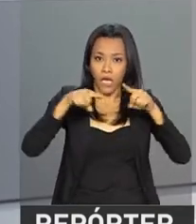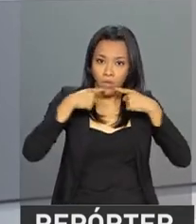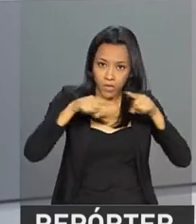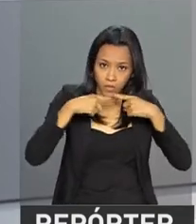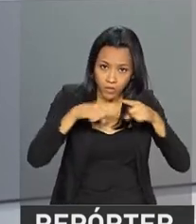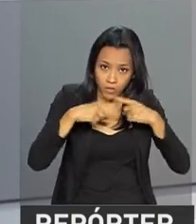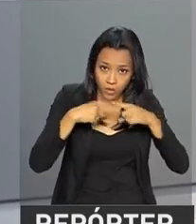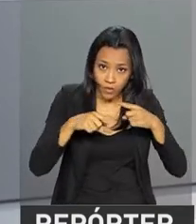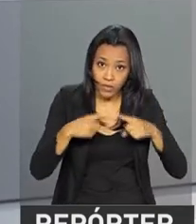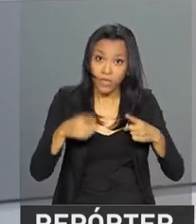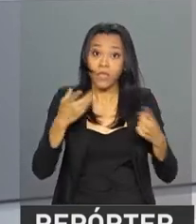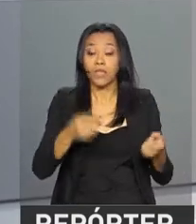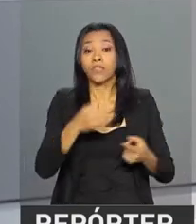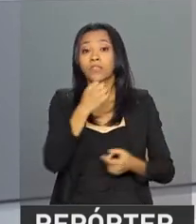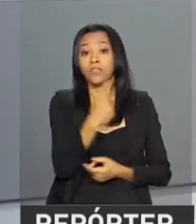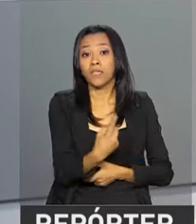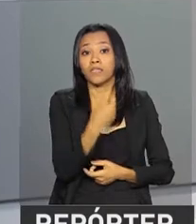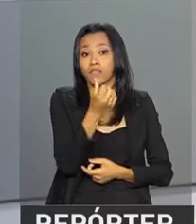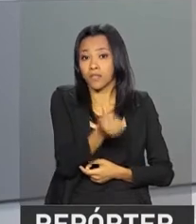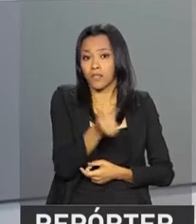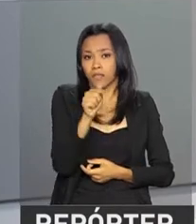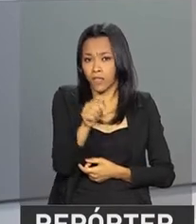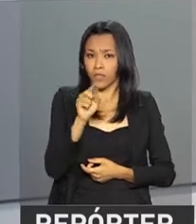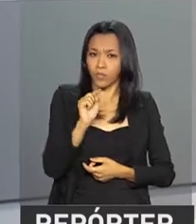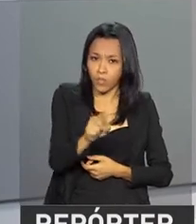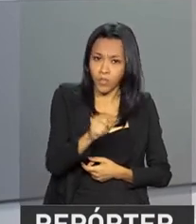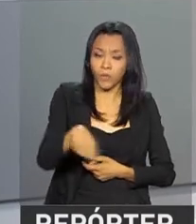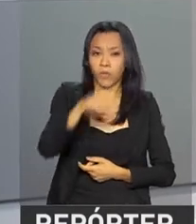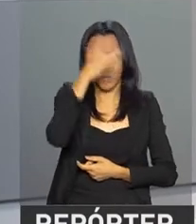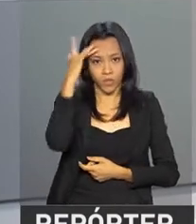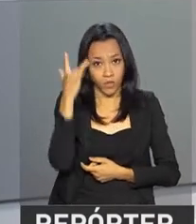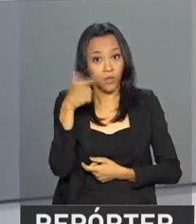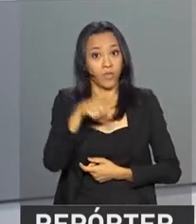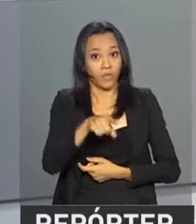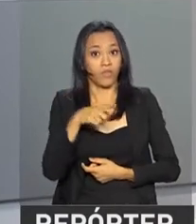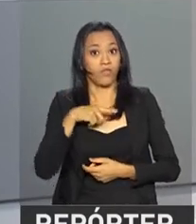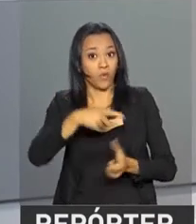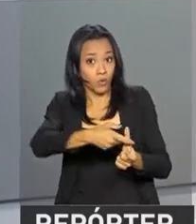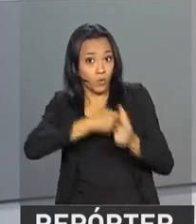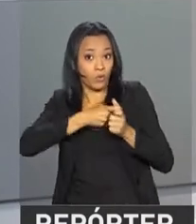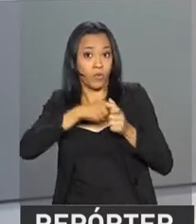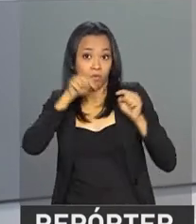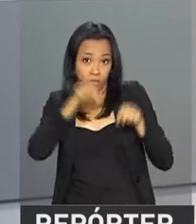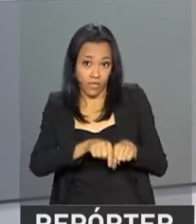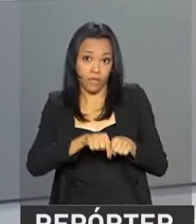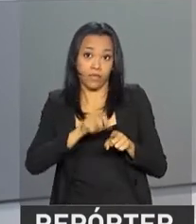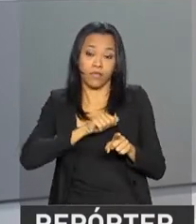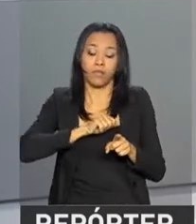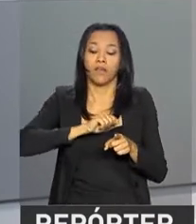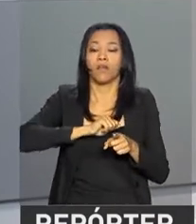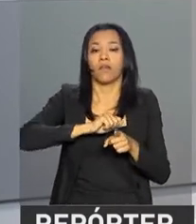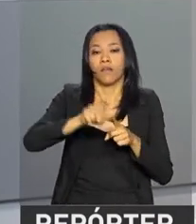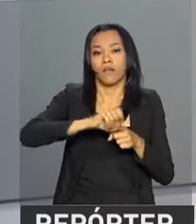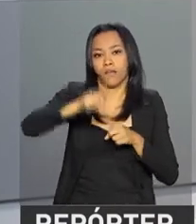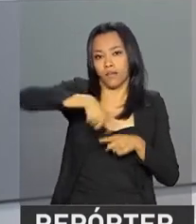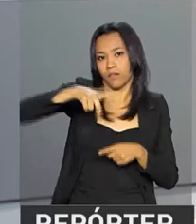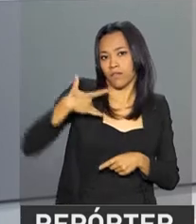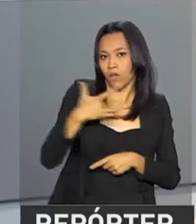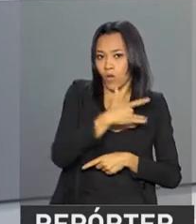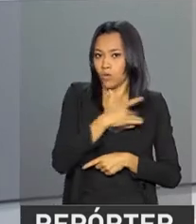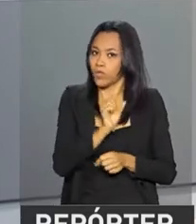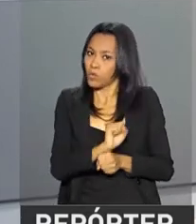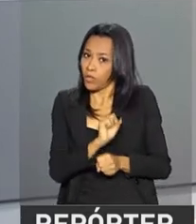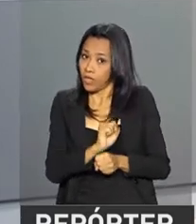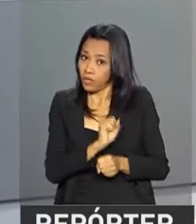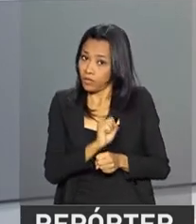agência informa que os 167 mil beneficiários dos planos de saúde suspensos neste ciclo estão protegidos e continuam até